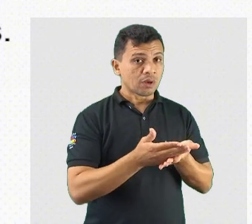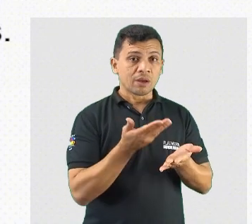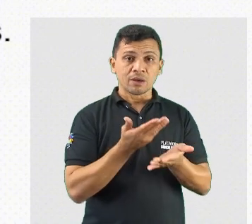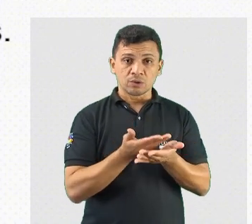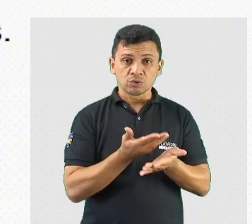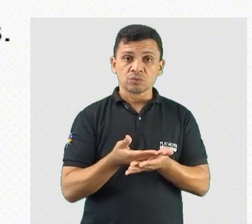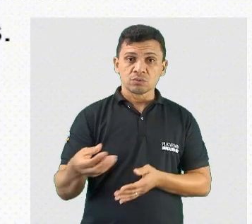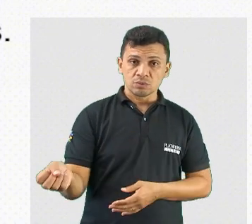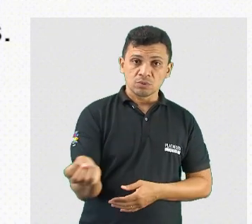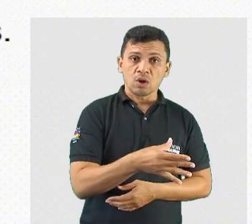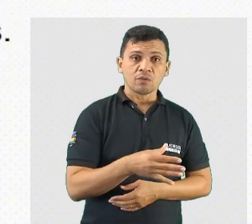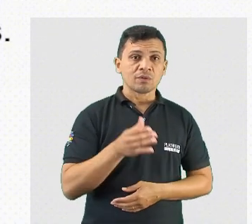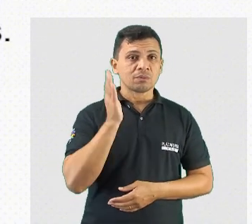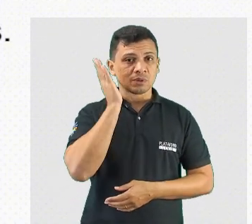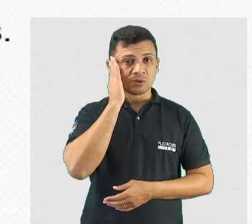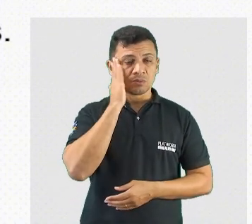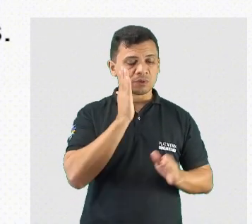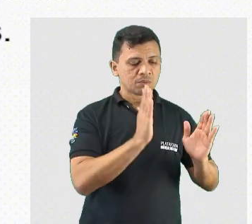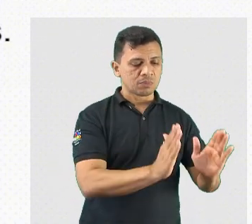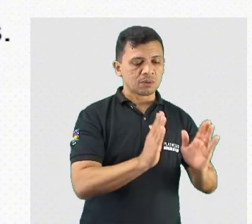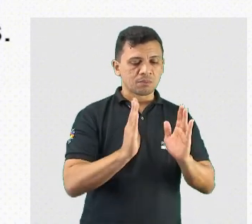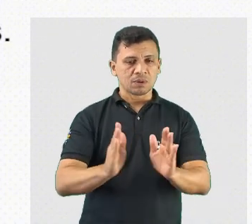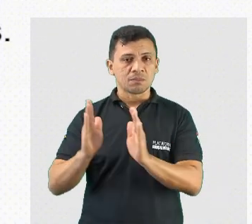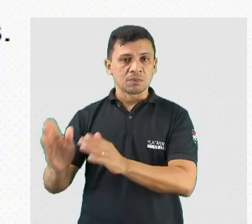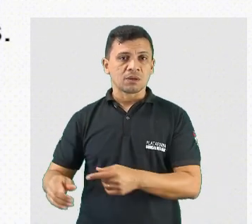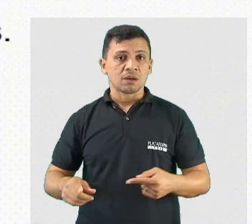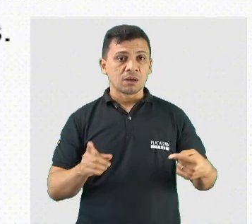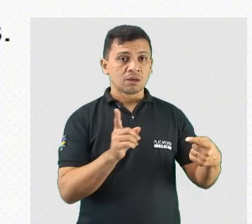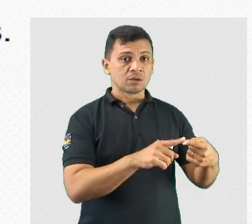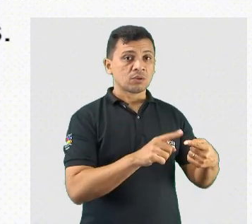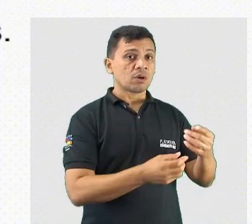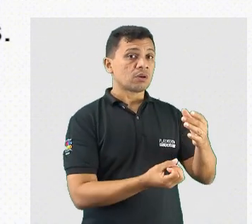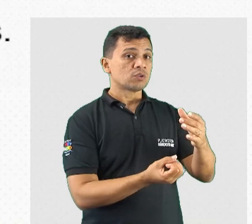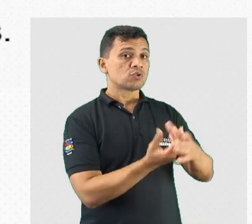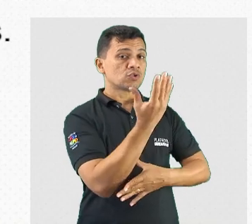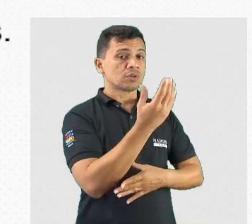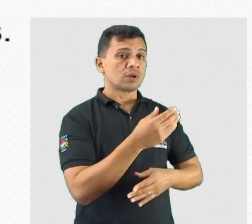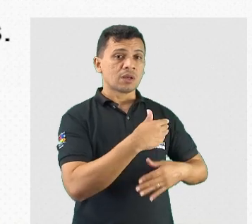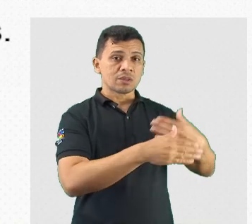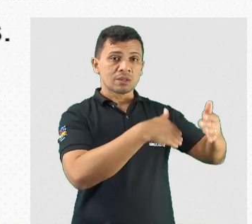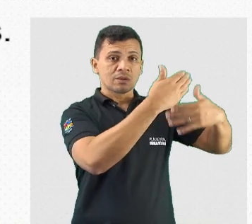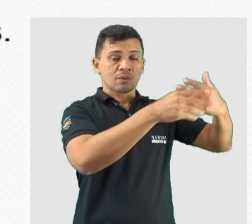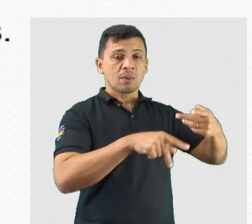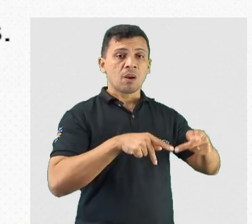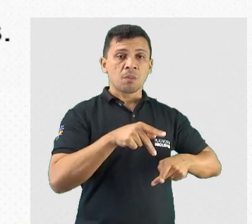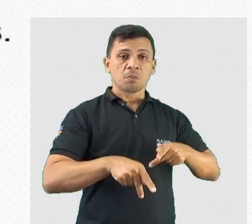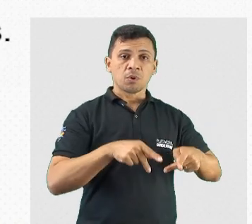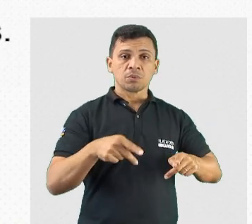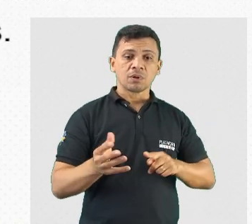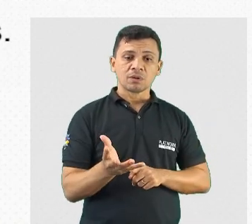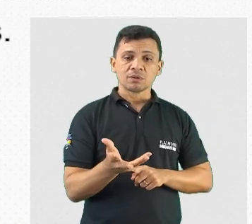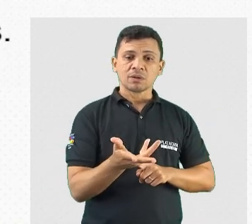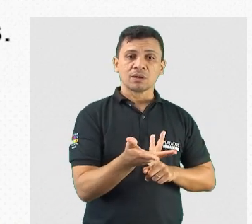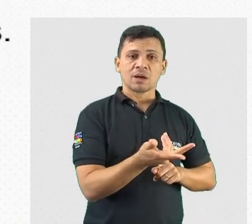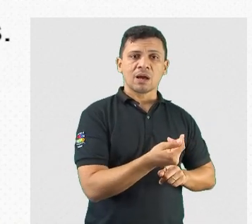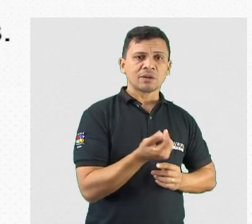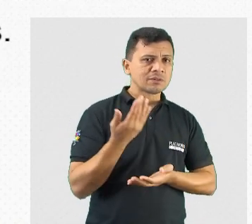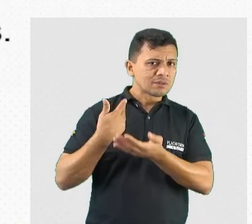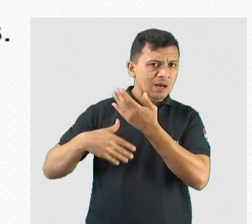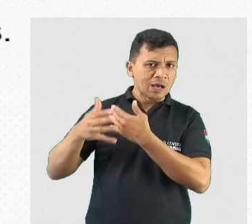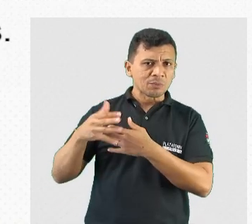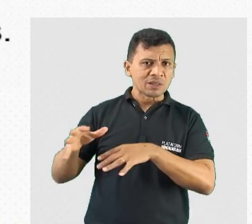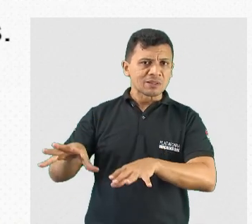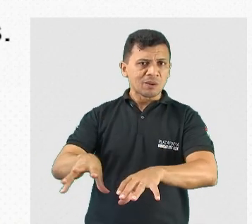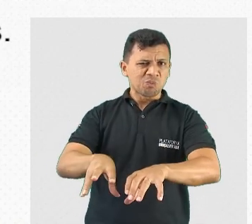divisão recente para compreensão. O momento inaugural, o surgimento e desenvolvimento de formas populares de arte que data desde o período colonial,